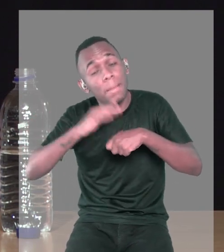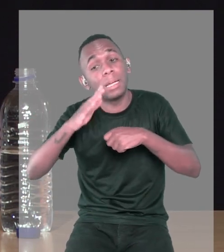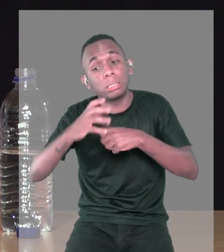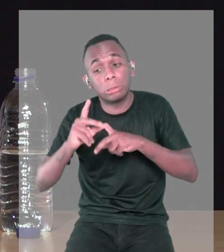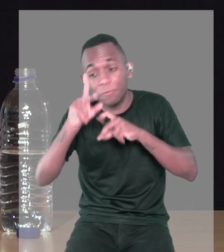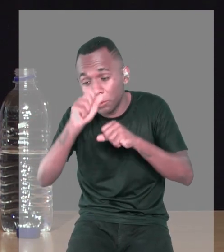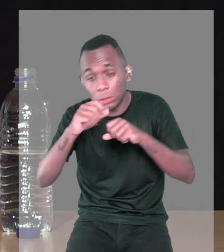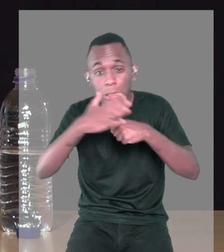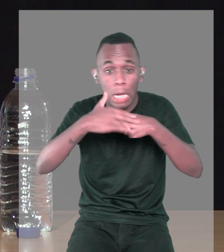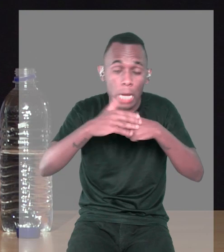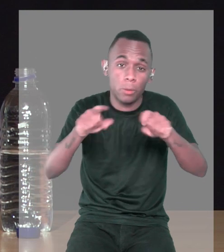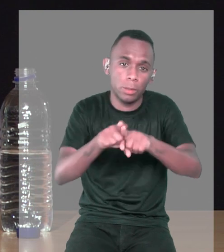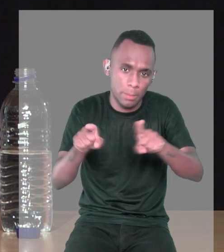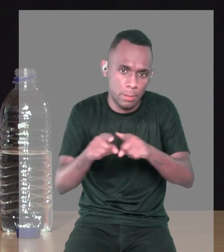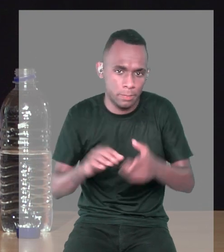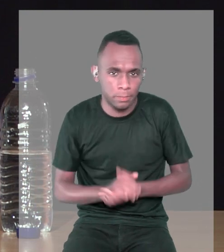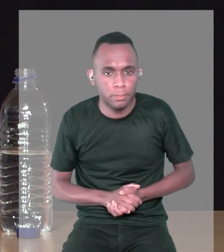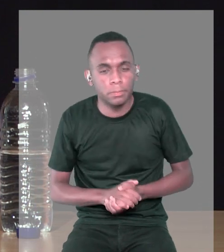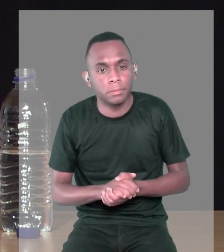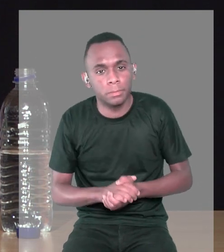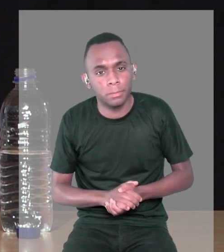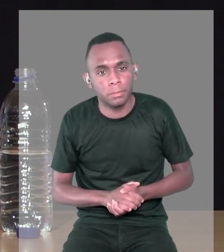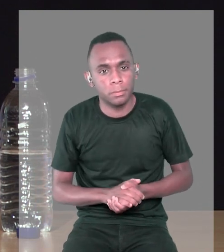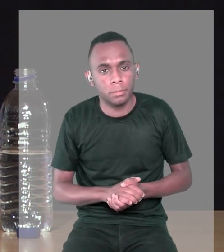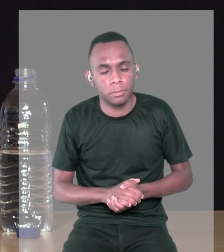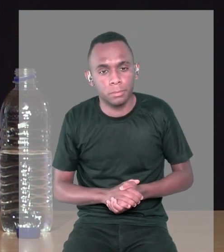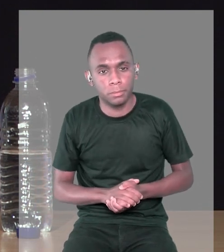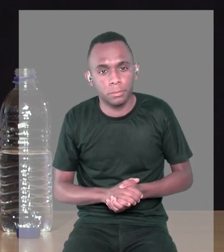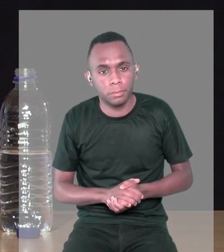mais isso. Mas essa contemplação muda,